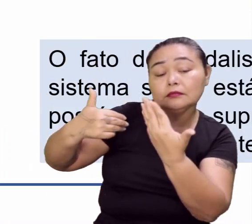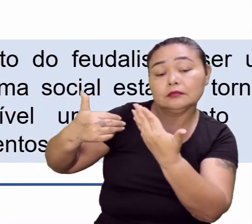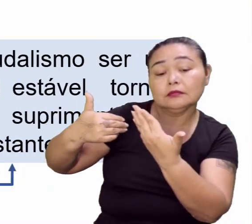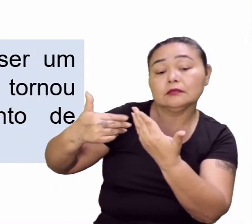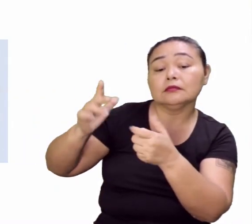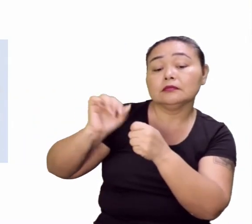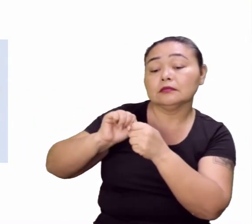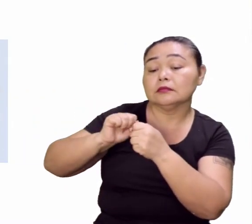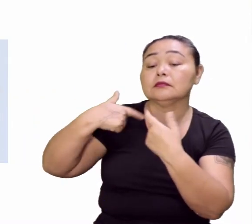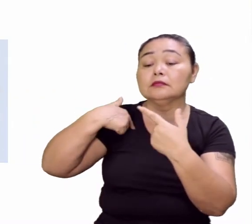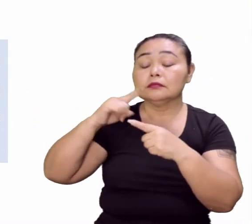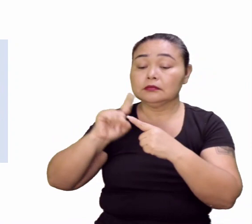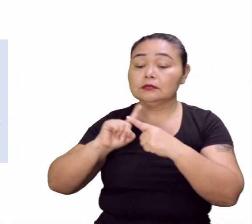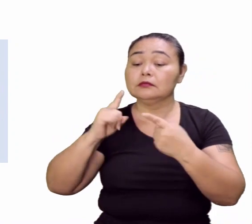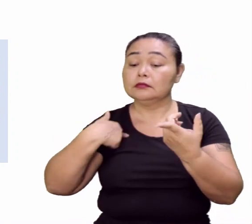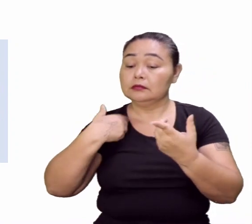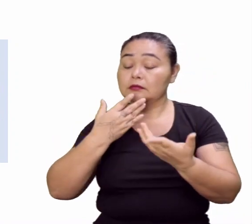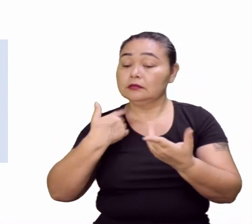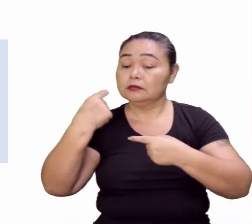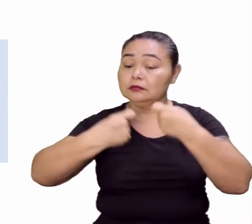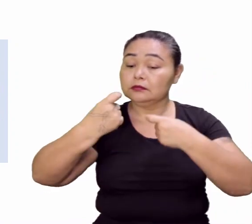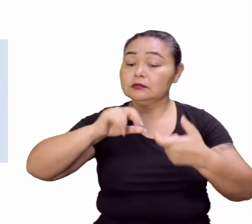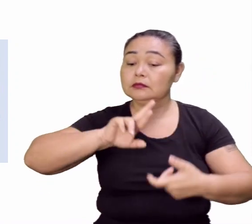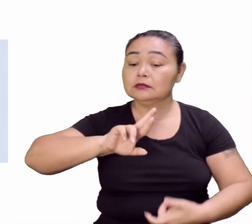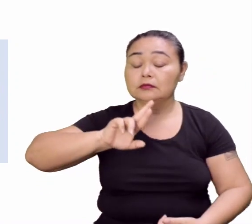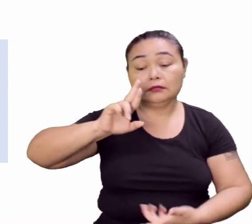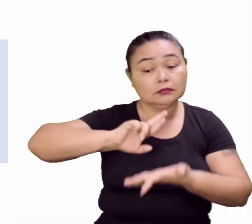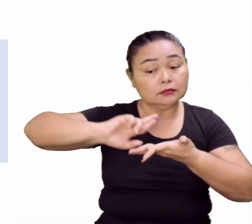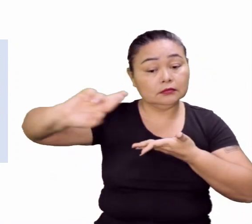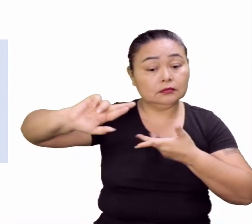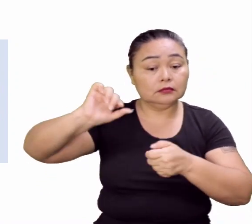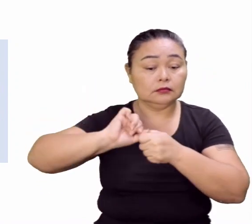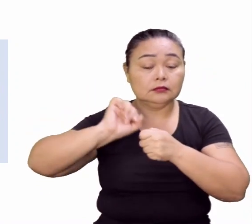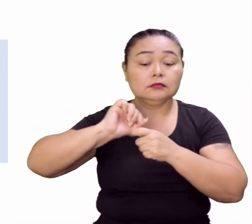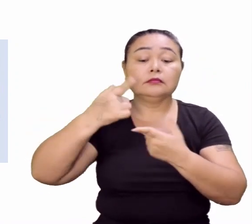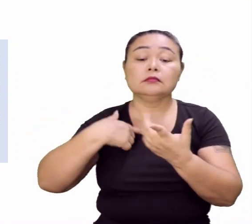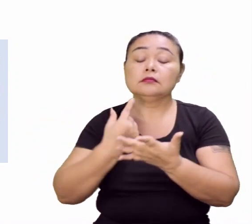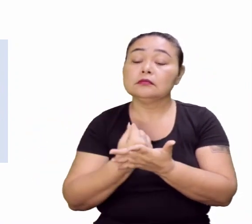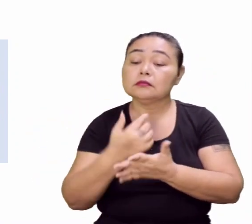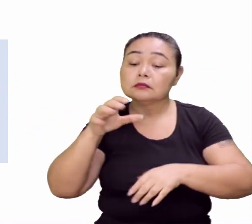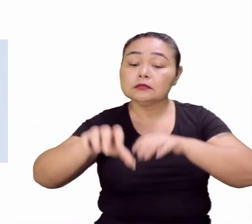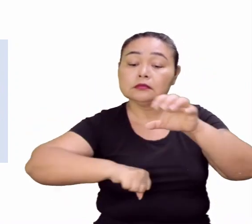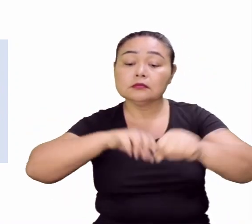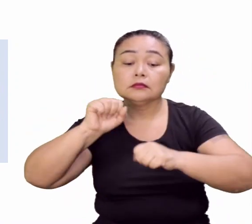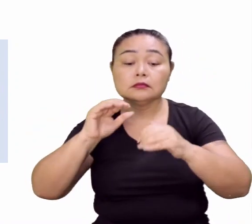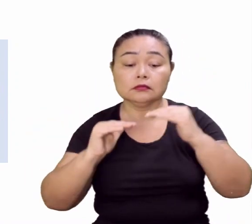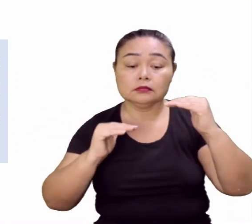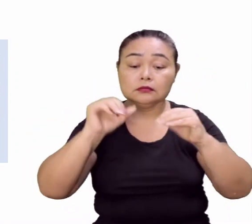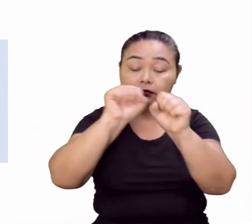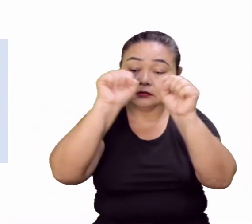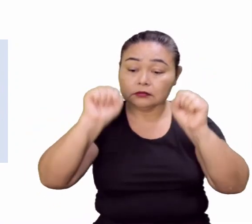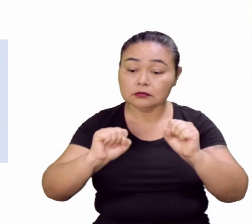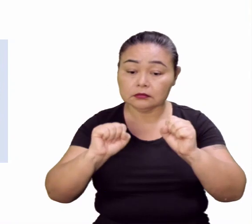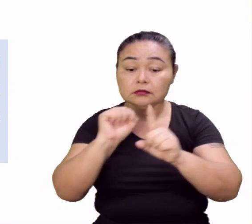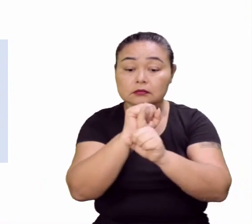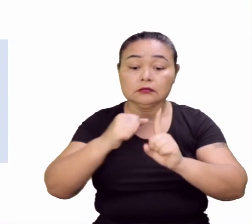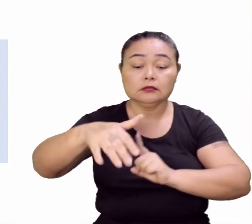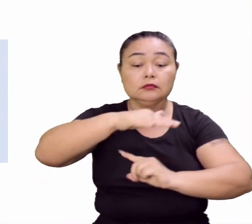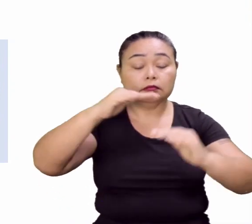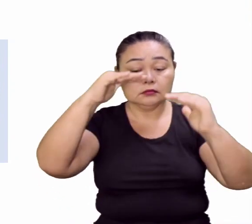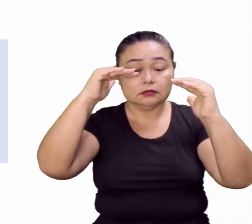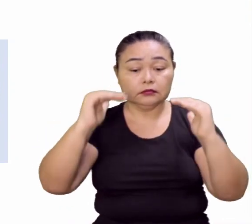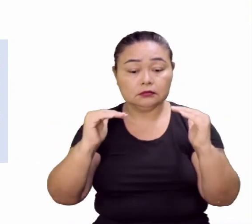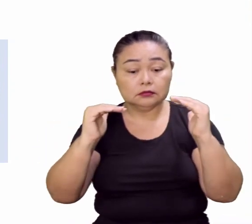As cruzadas, o fato do feudalismo ser um sistema social estável tornou possível um suprimento de